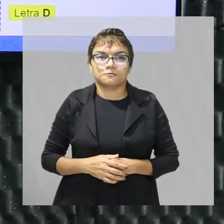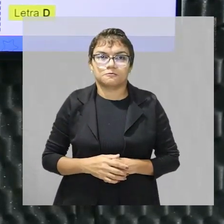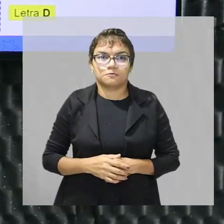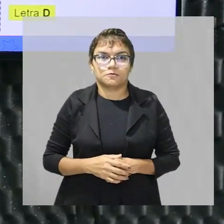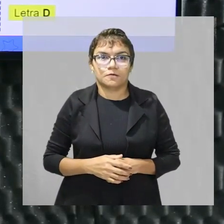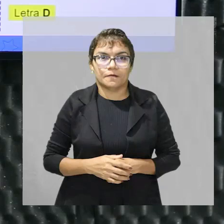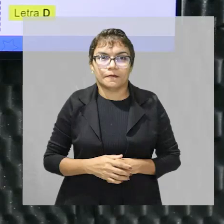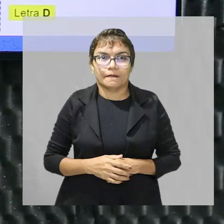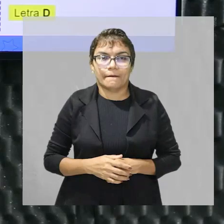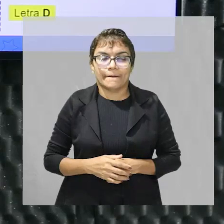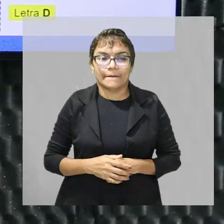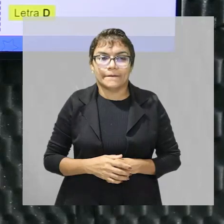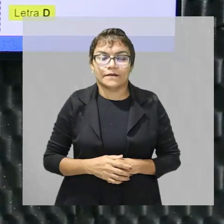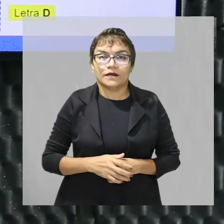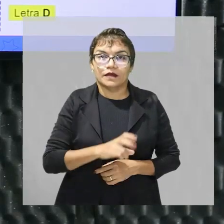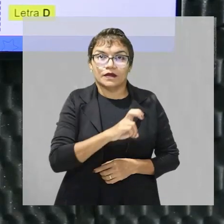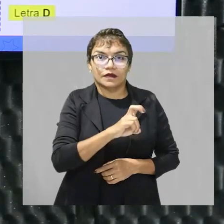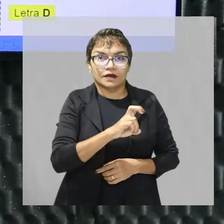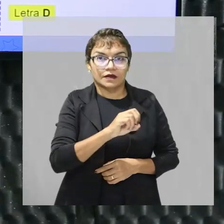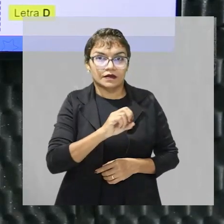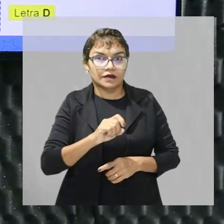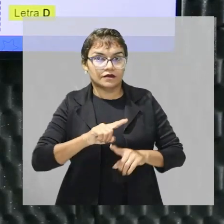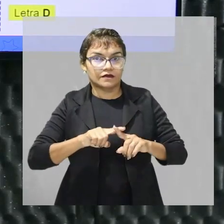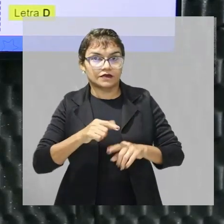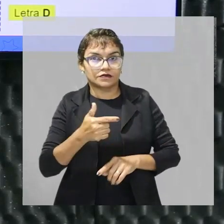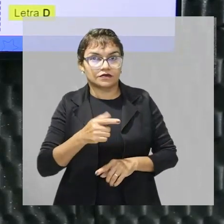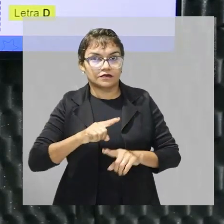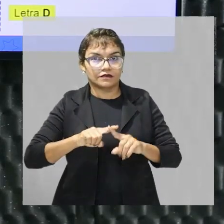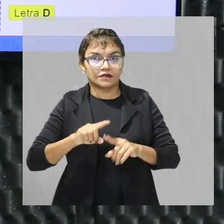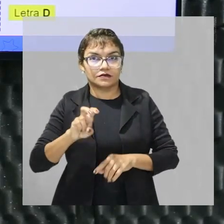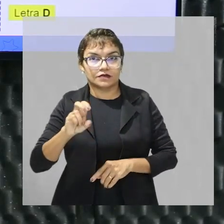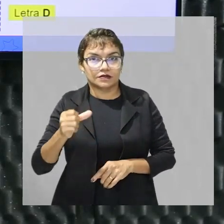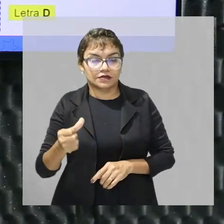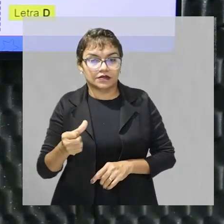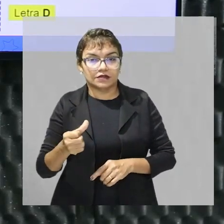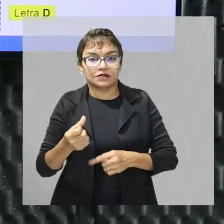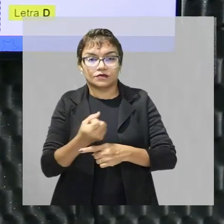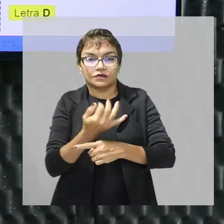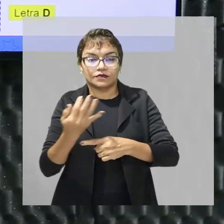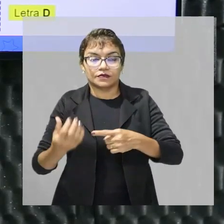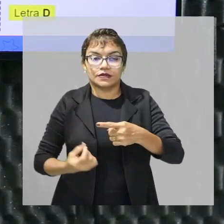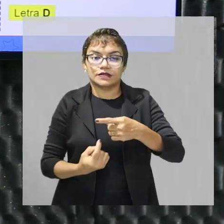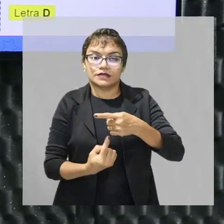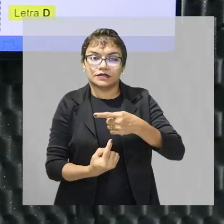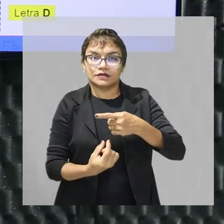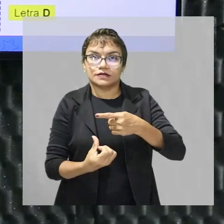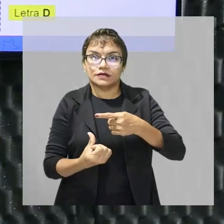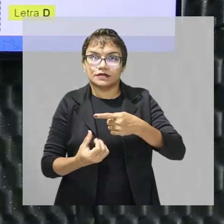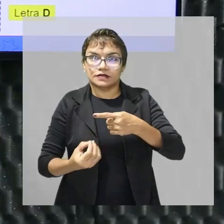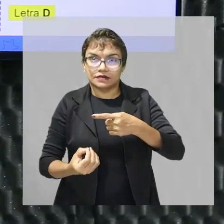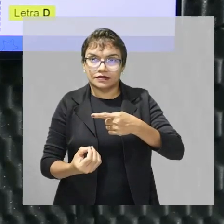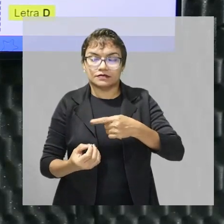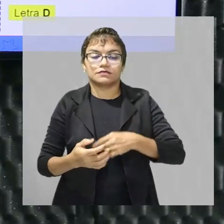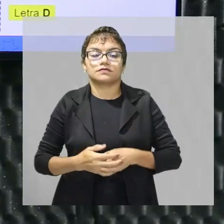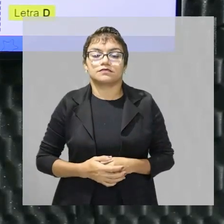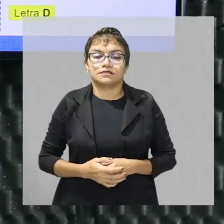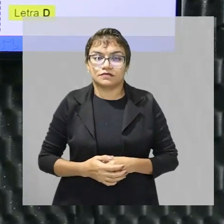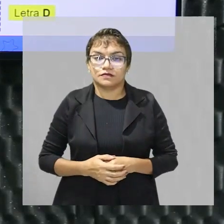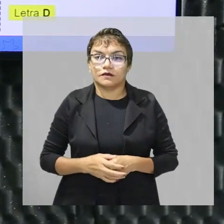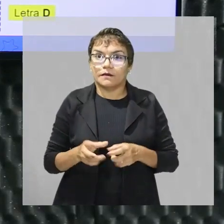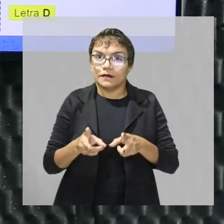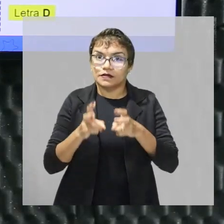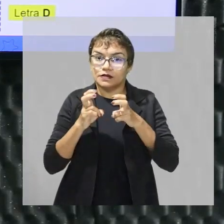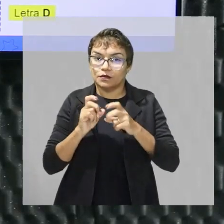Então, 500 vezes 2 vezes 56 dividido por 160. Observe que eu destaquei, né,